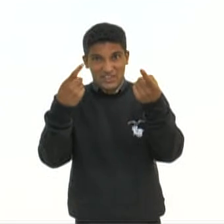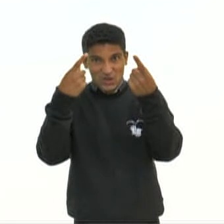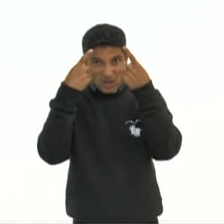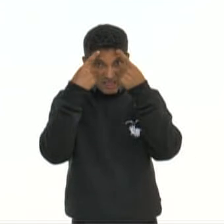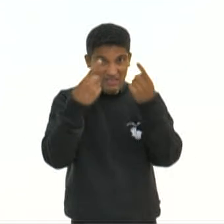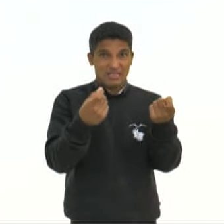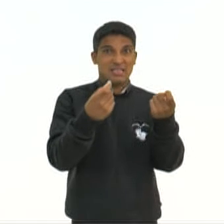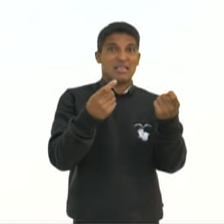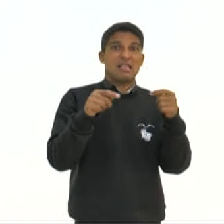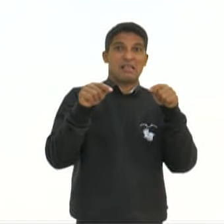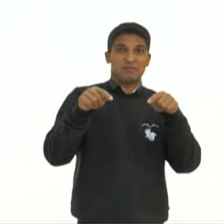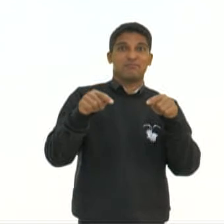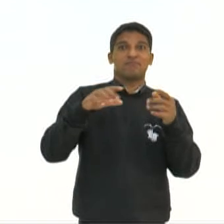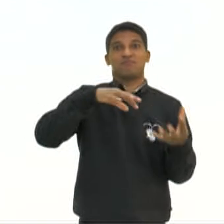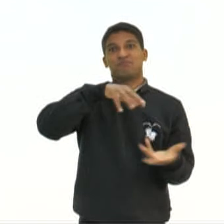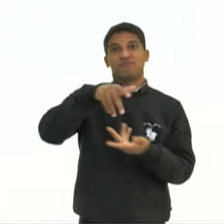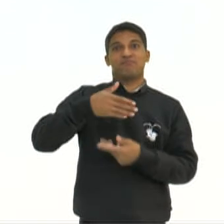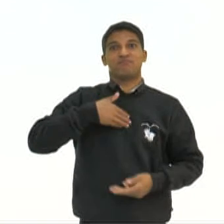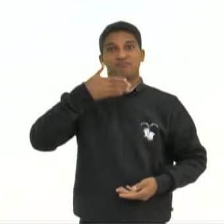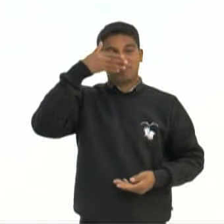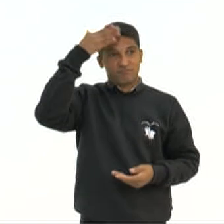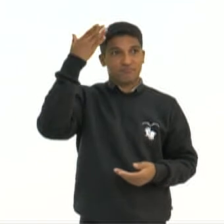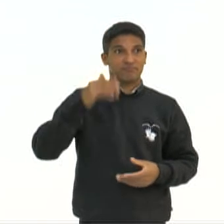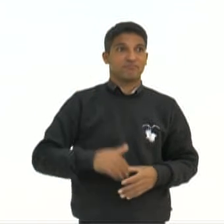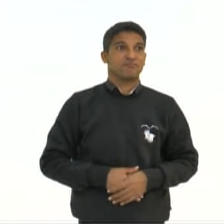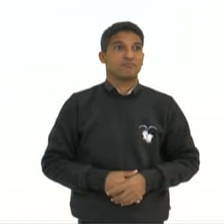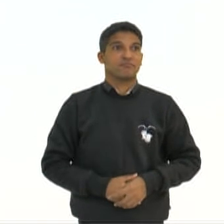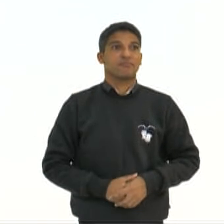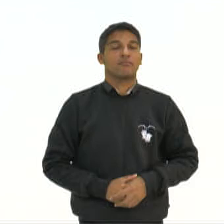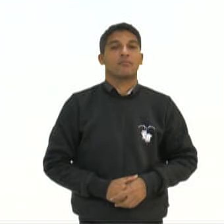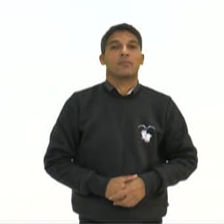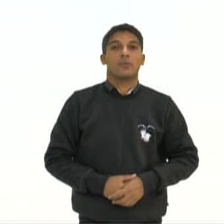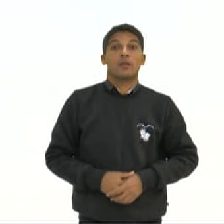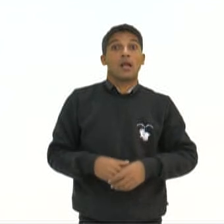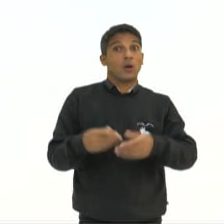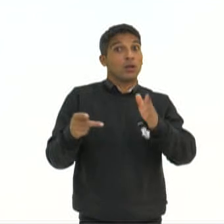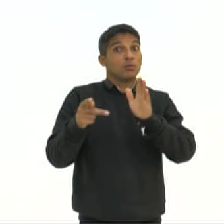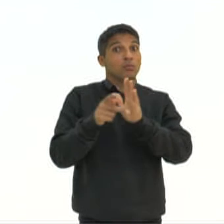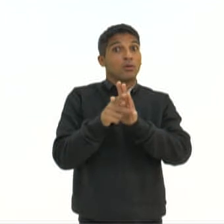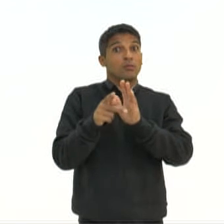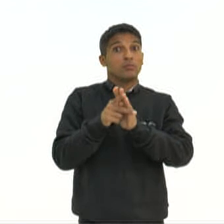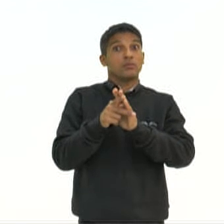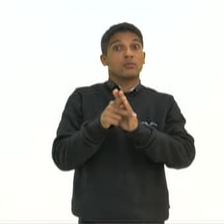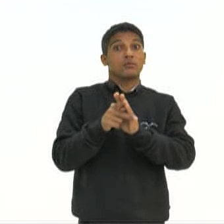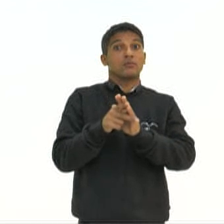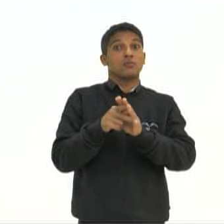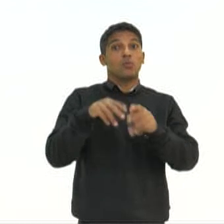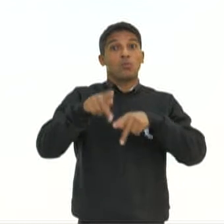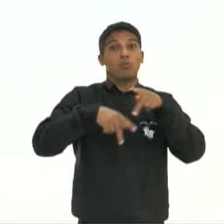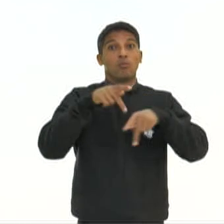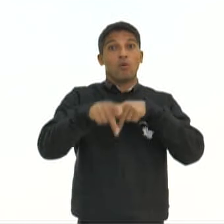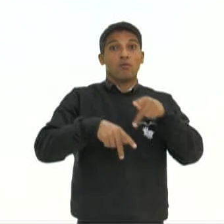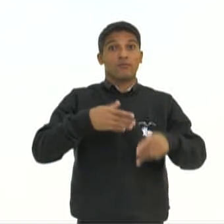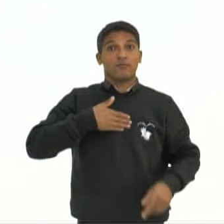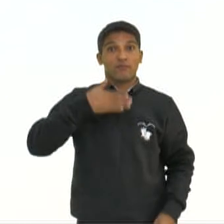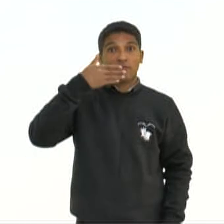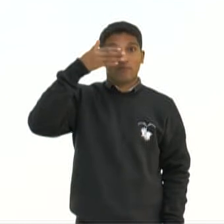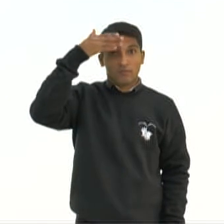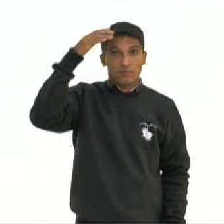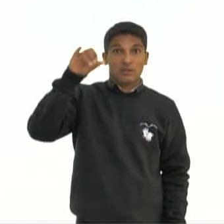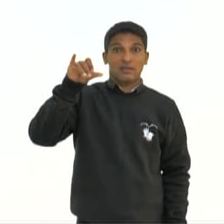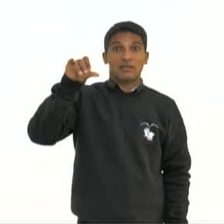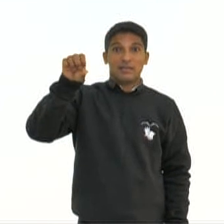afirmar que a. Surgiu na Arábia e hoje é possível afirmar que todos os árabes